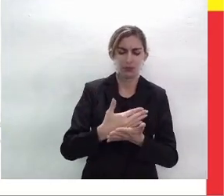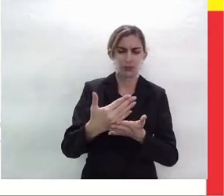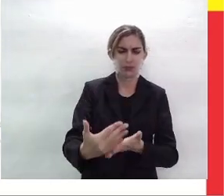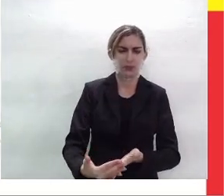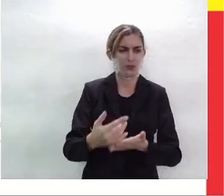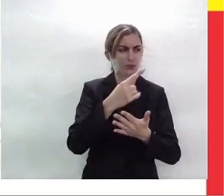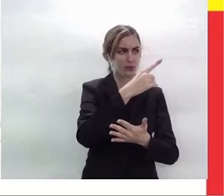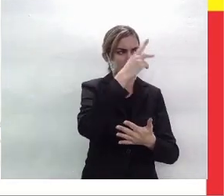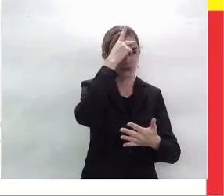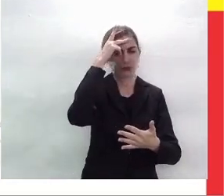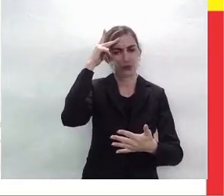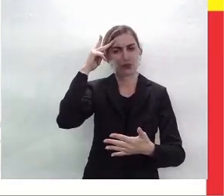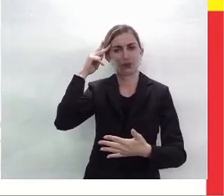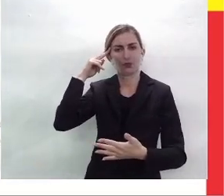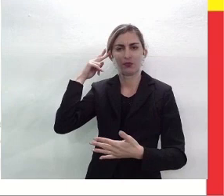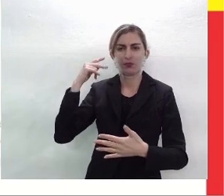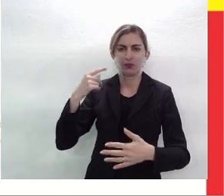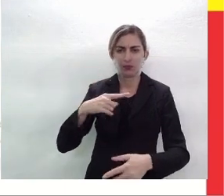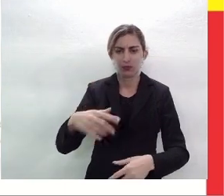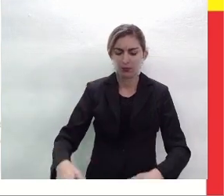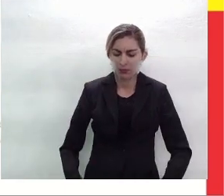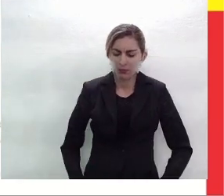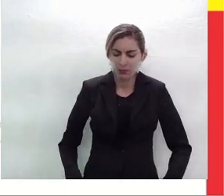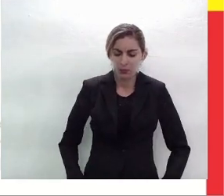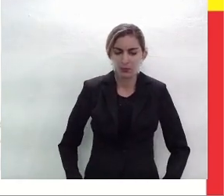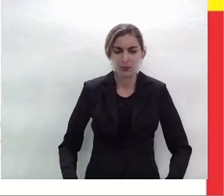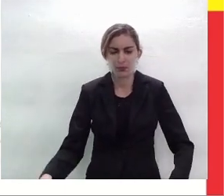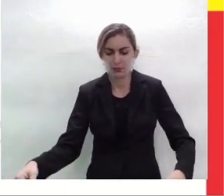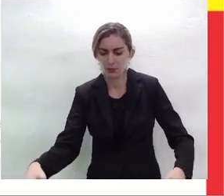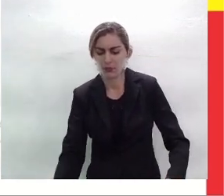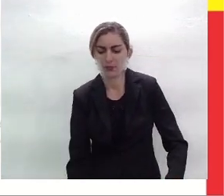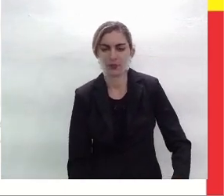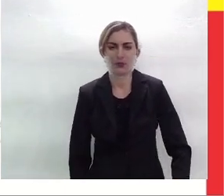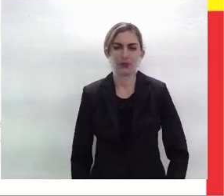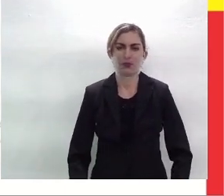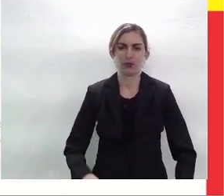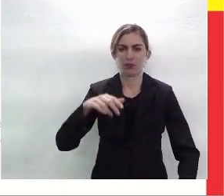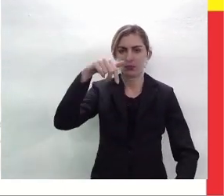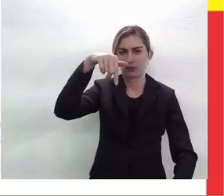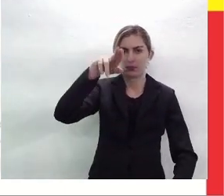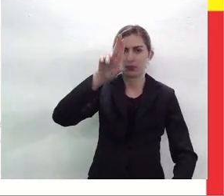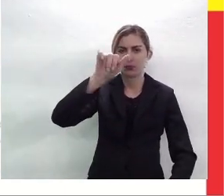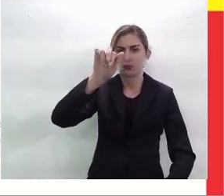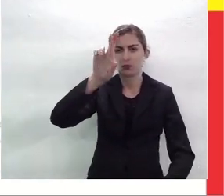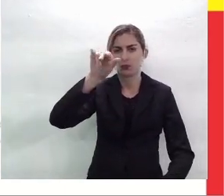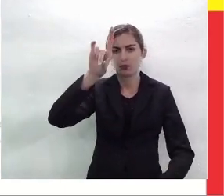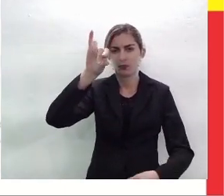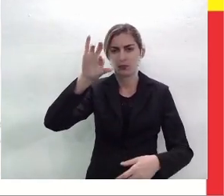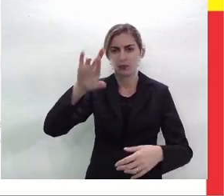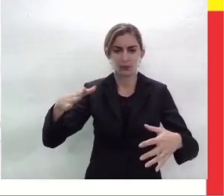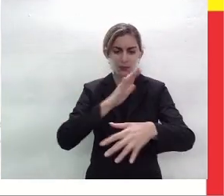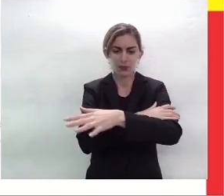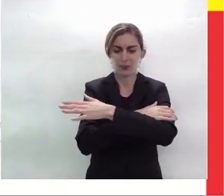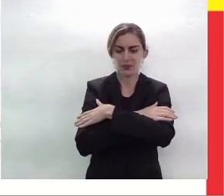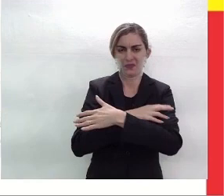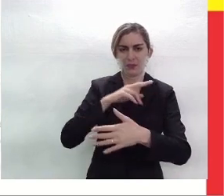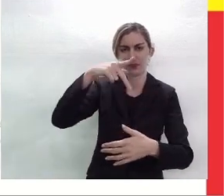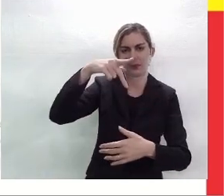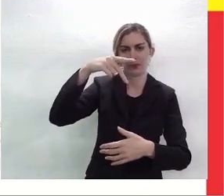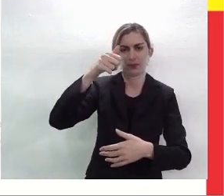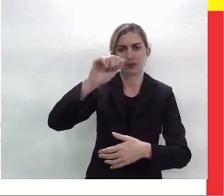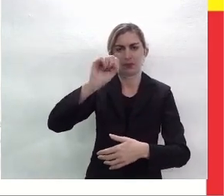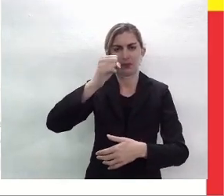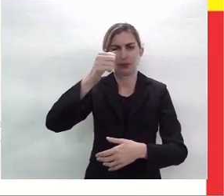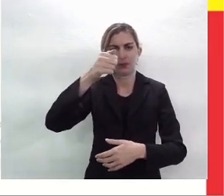se inicia com uma pessoa entre as pernas da outra. Então, quem está embaixo é o guardeiro e quem está em cima é o